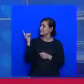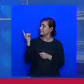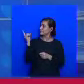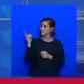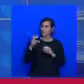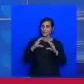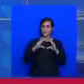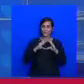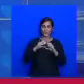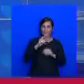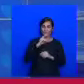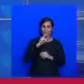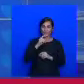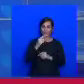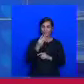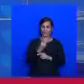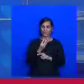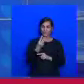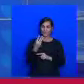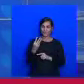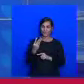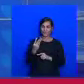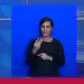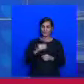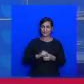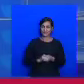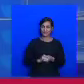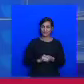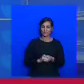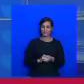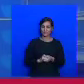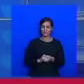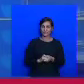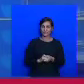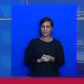Verde 33 verde número 33